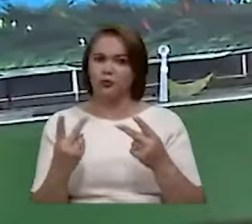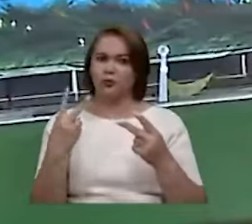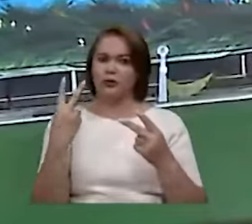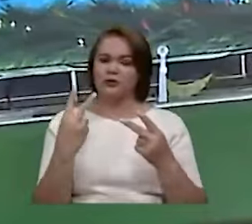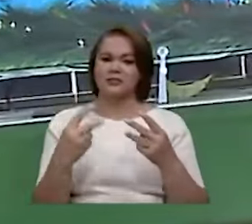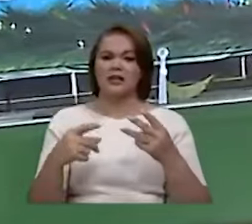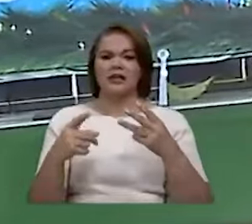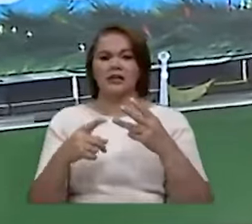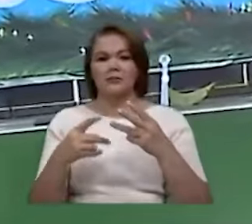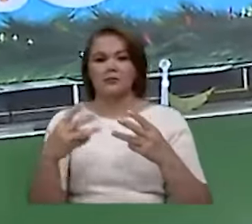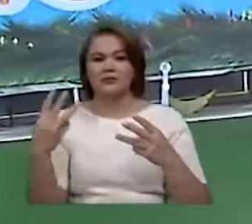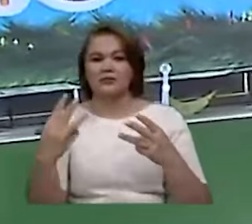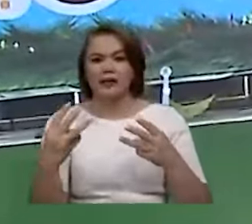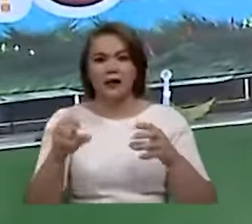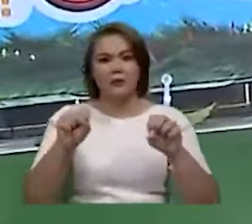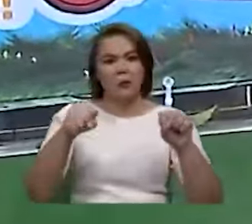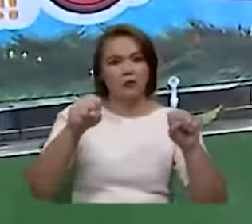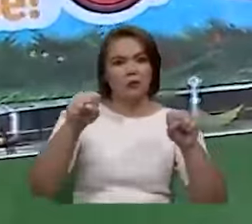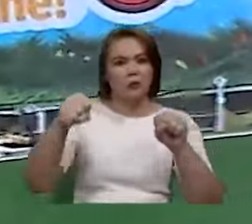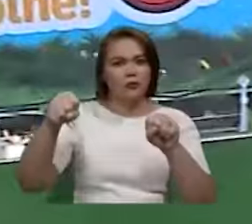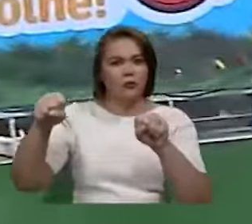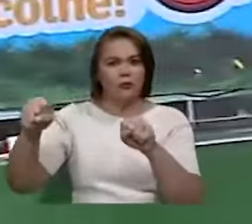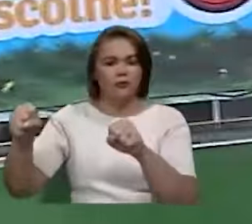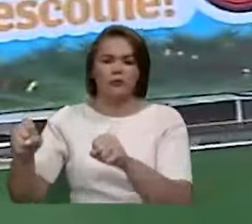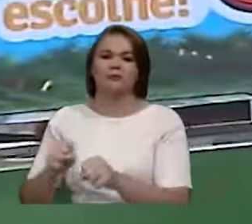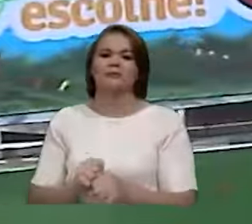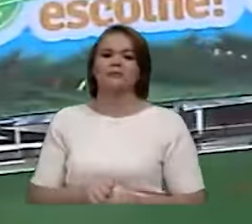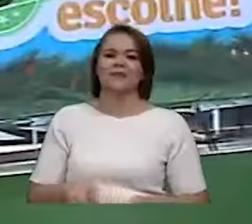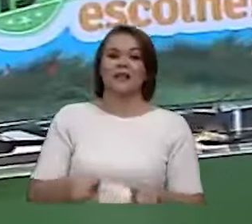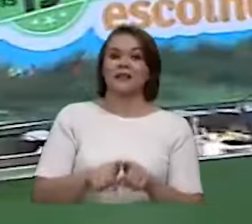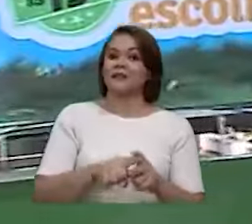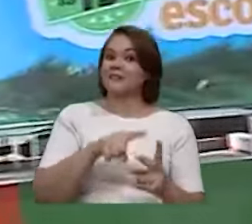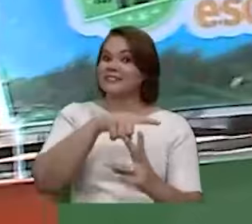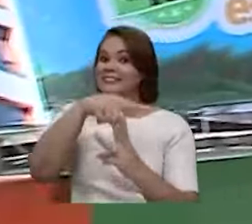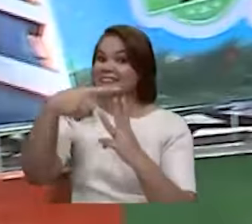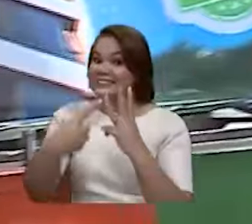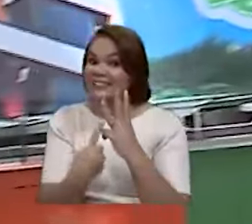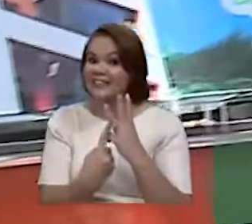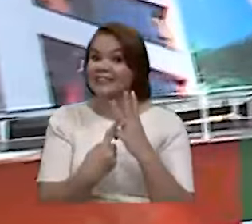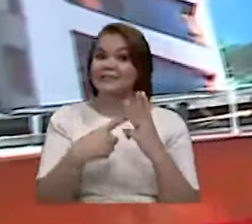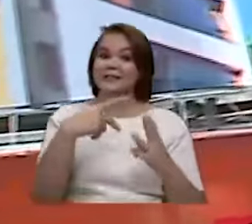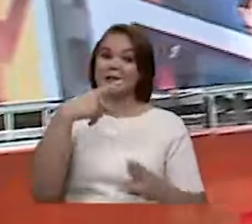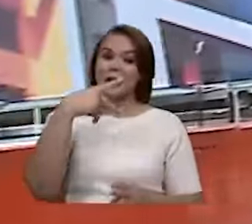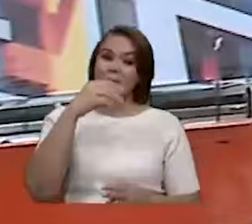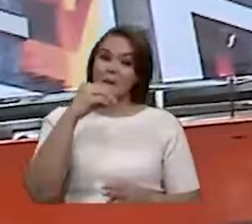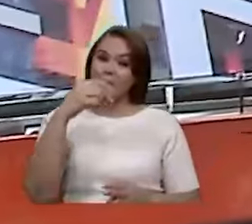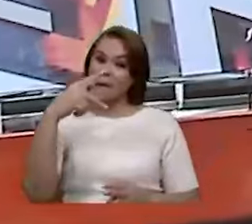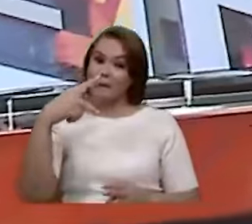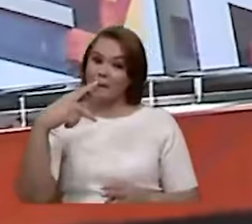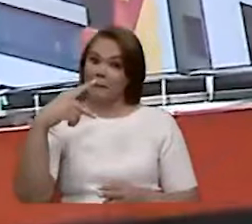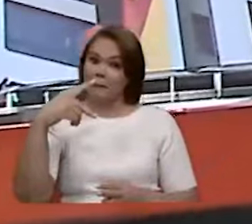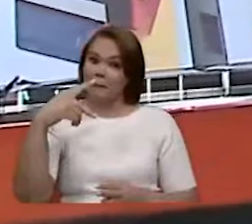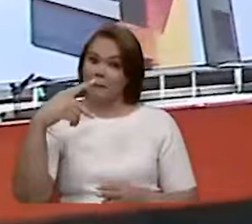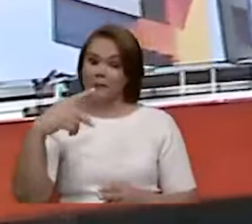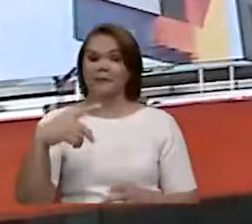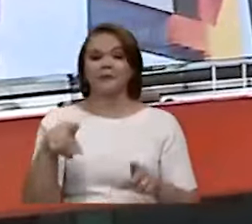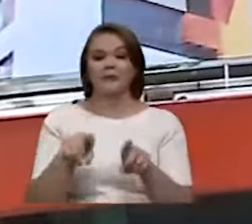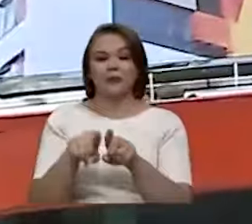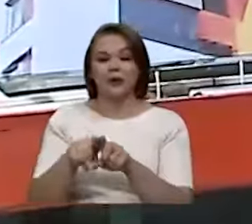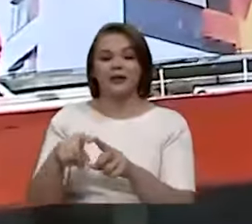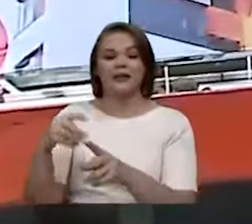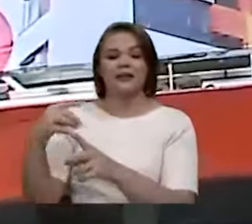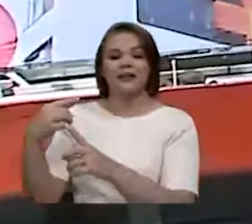mais outra. Ou seja, do primeiro ao terceiro prêmio especial, são três Honda Pop. É isso mesmo. Aí você diz assim, Lohanzito,